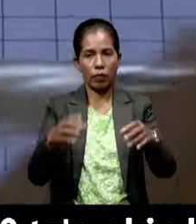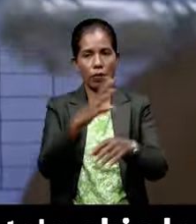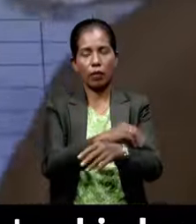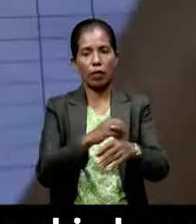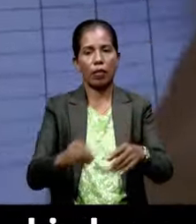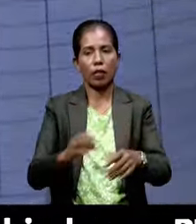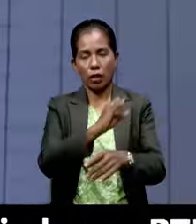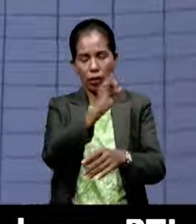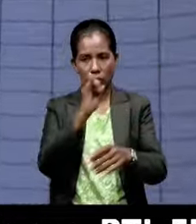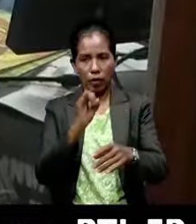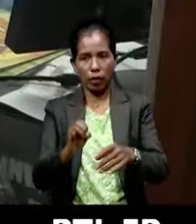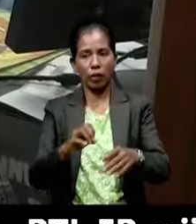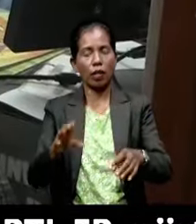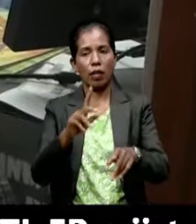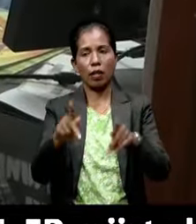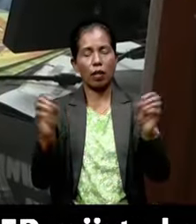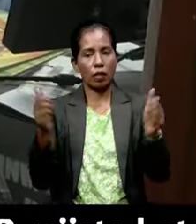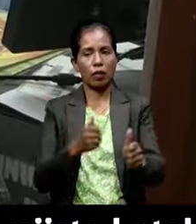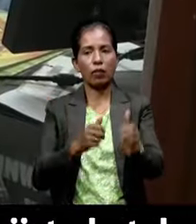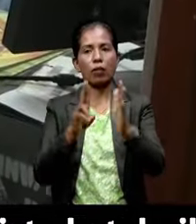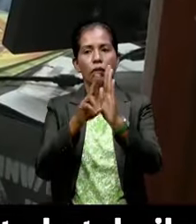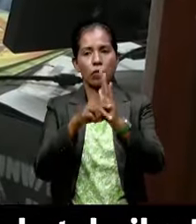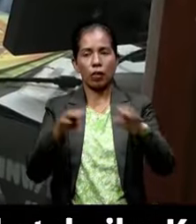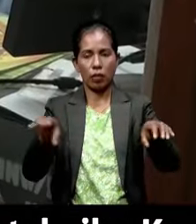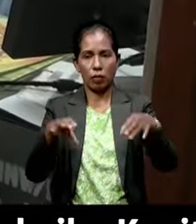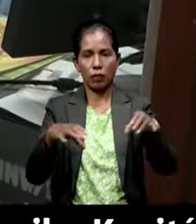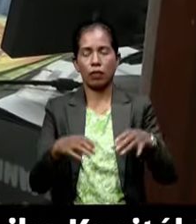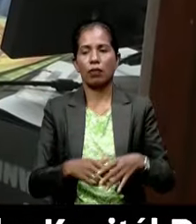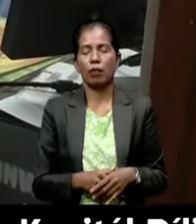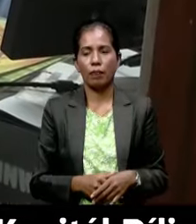no identifica funcionário balo la cumpre horas serviço.